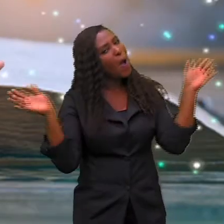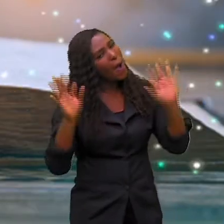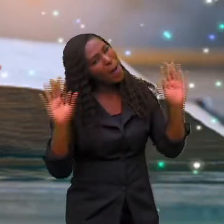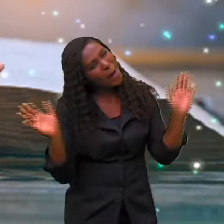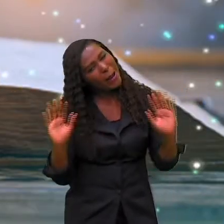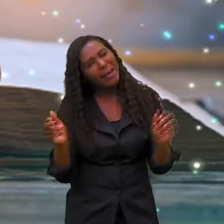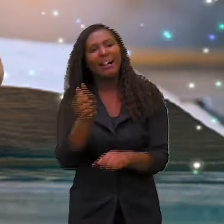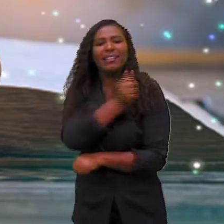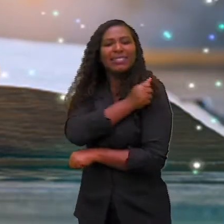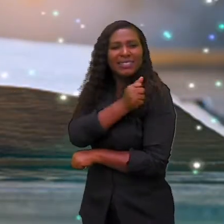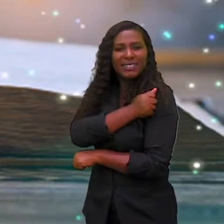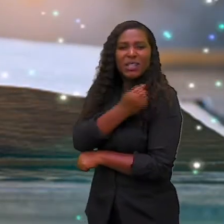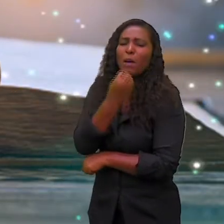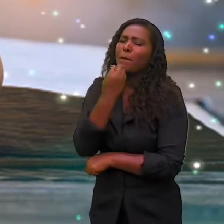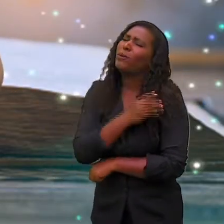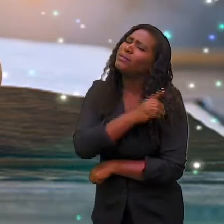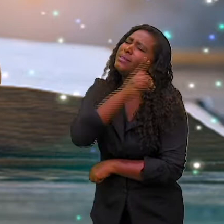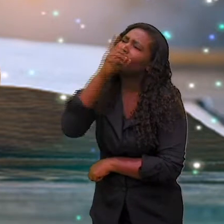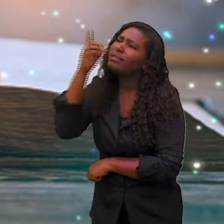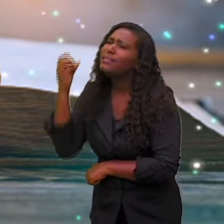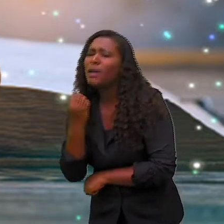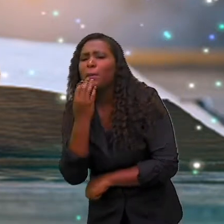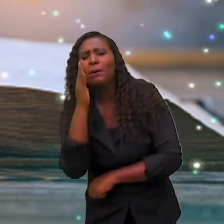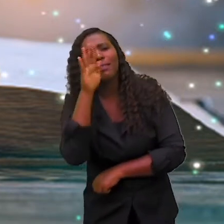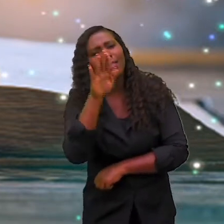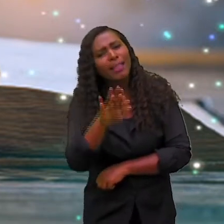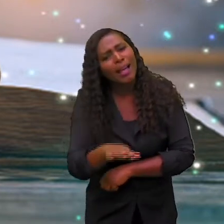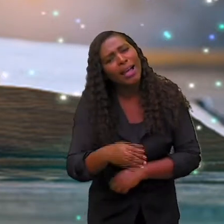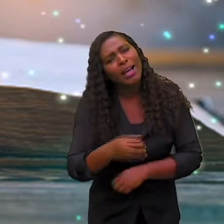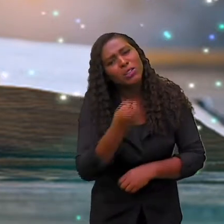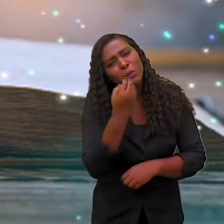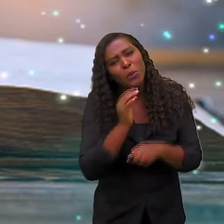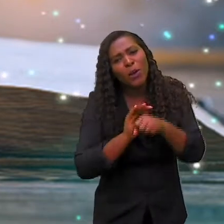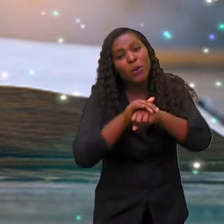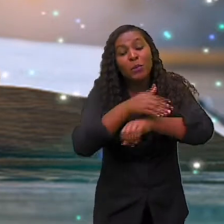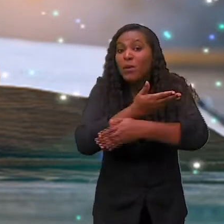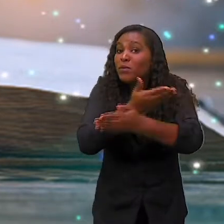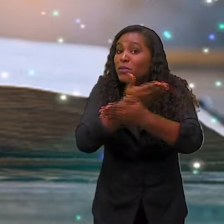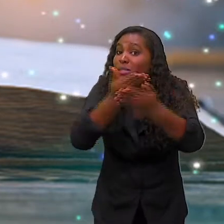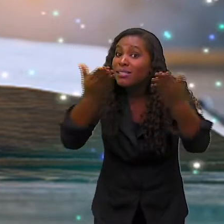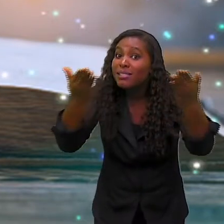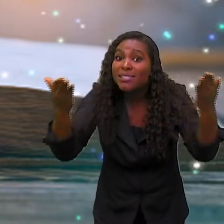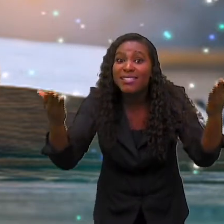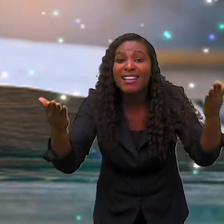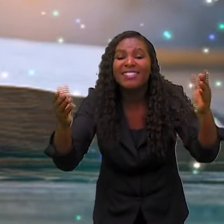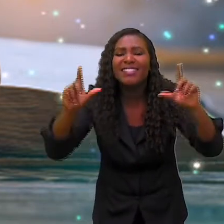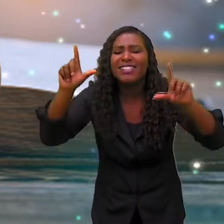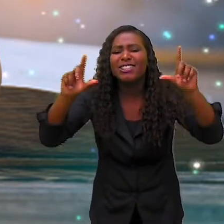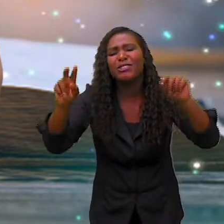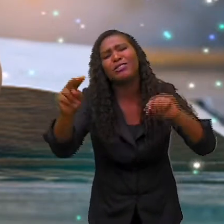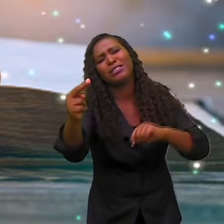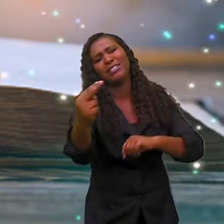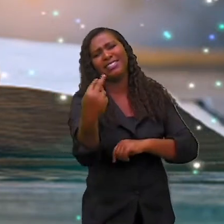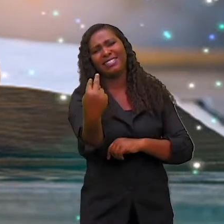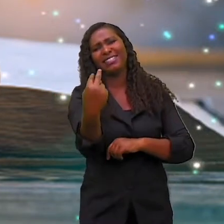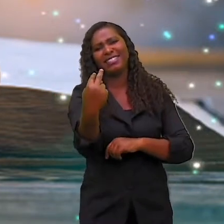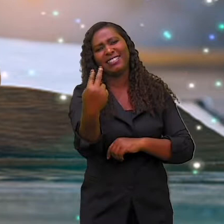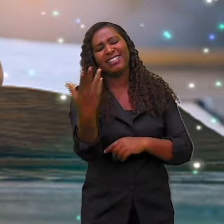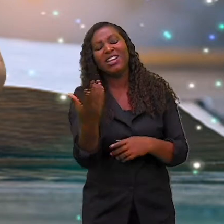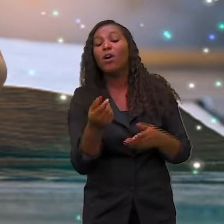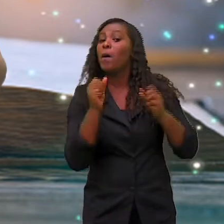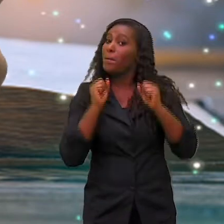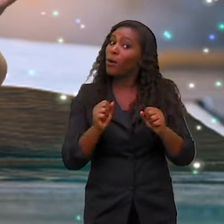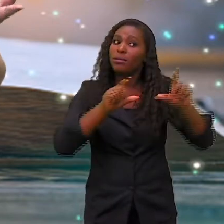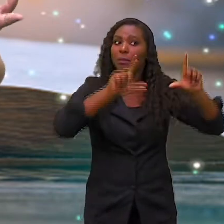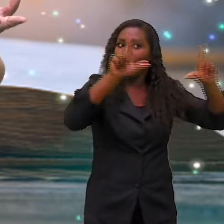Oi, pessoal! Bom dia, boa tarde, boa noite para todos vocês que estão aí nos assistindo, seja pela